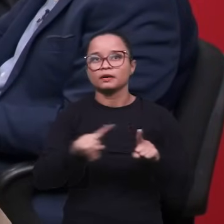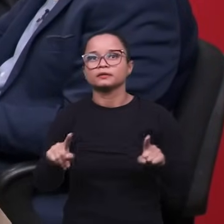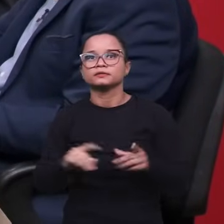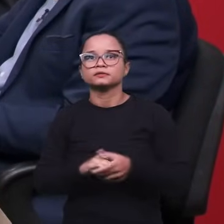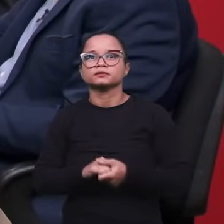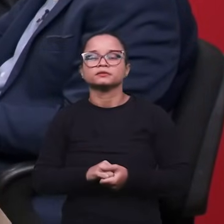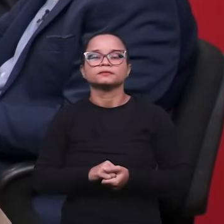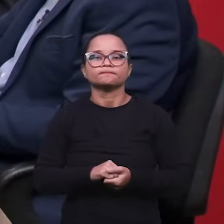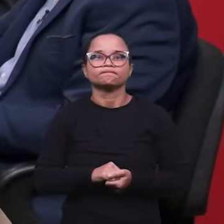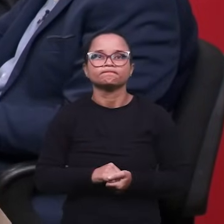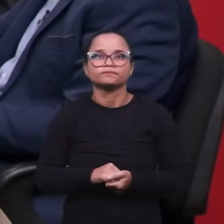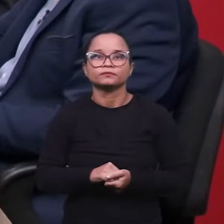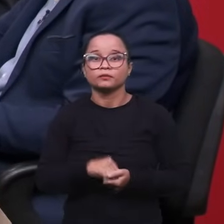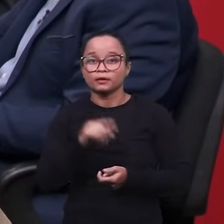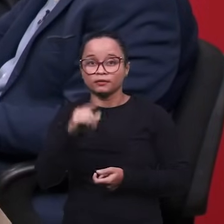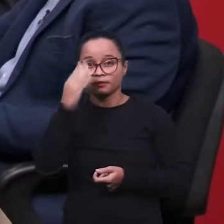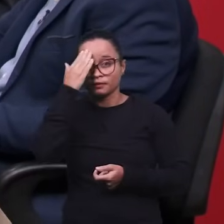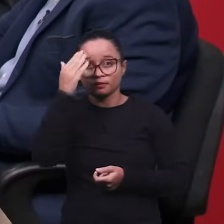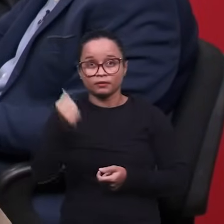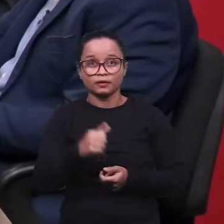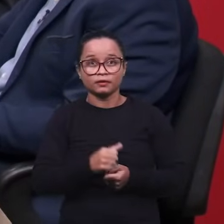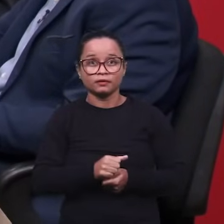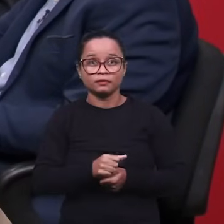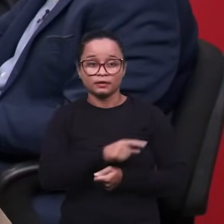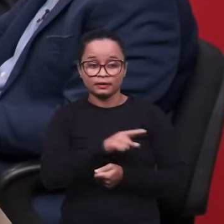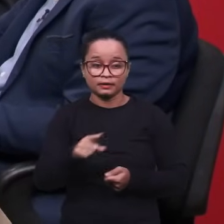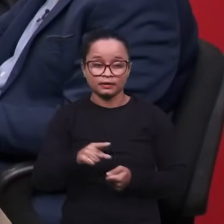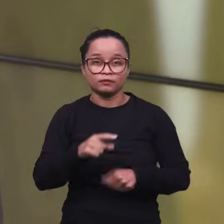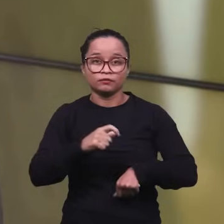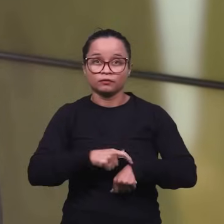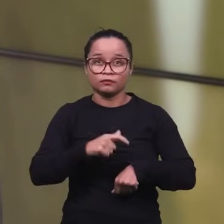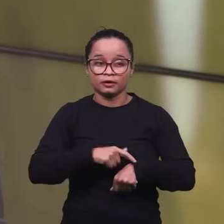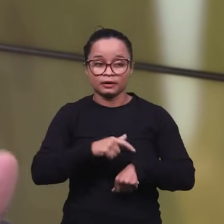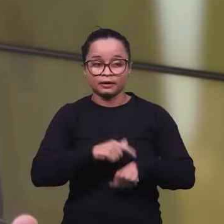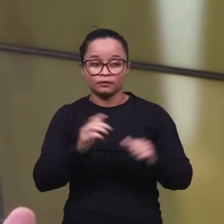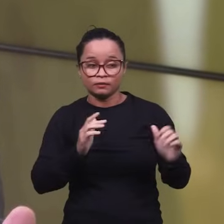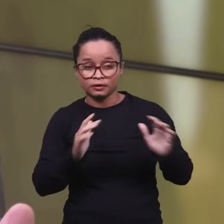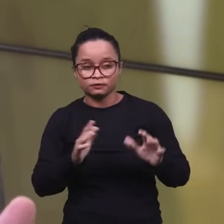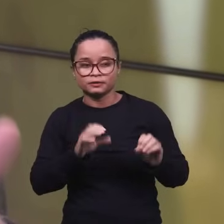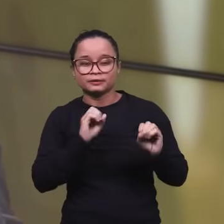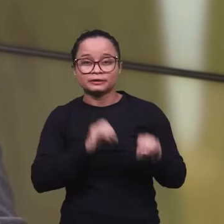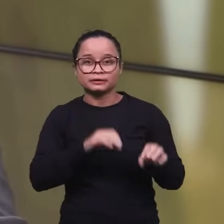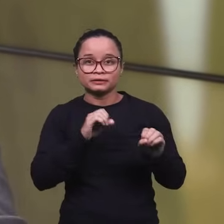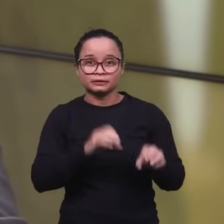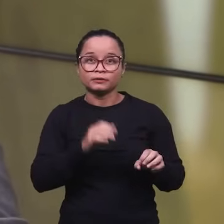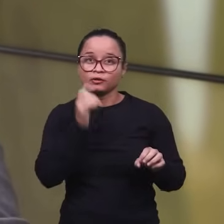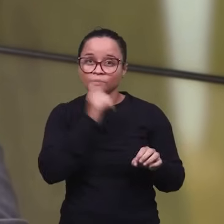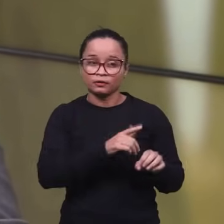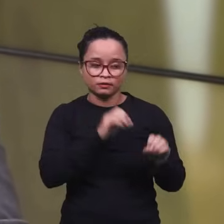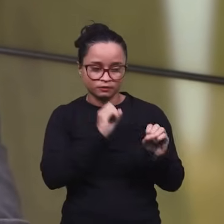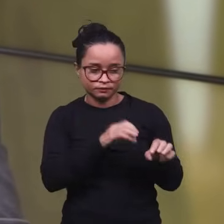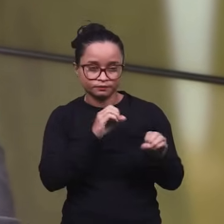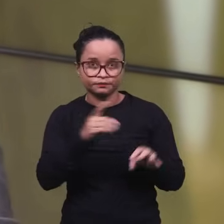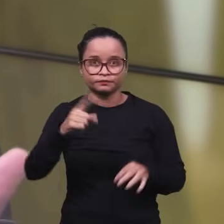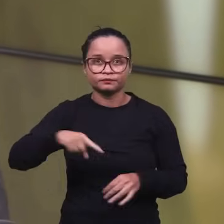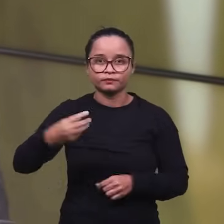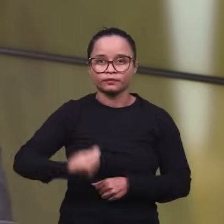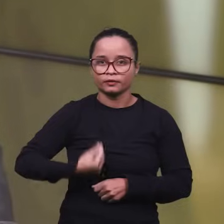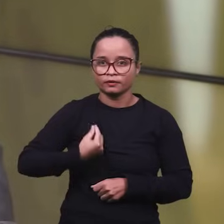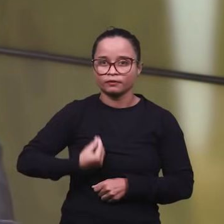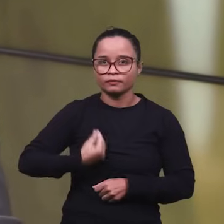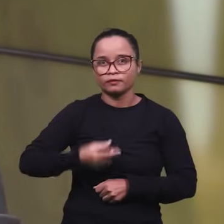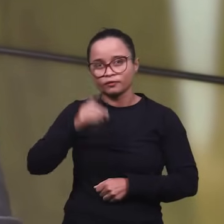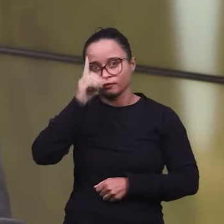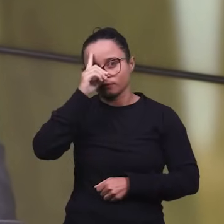vezes você sabe e você tem que buscar ocasião para você ensinar, para que venha como ensino. A gente vive isso no